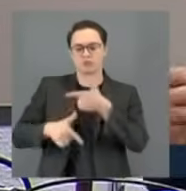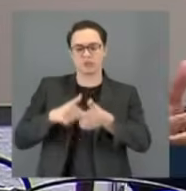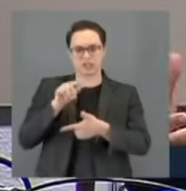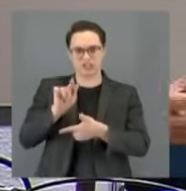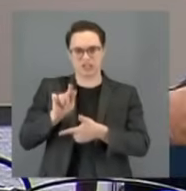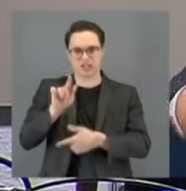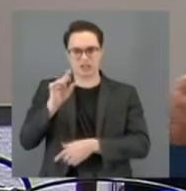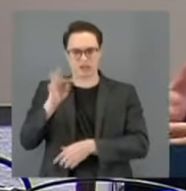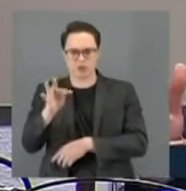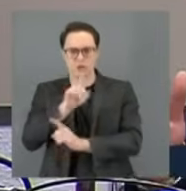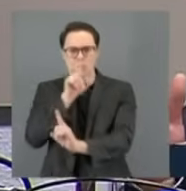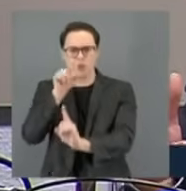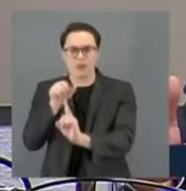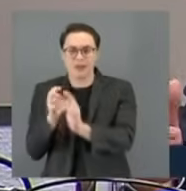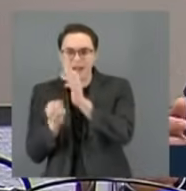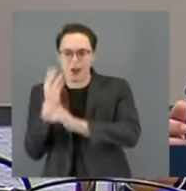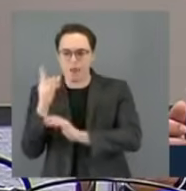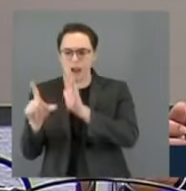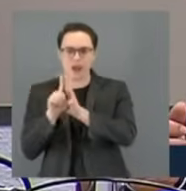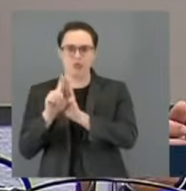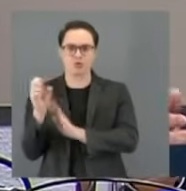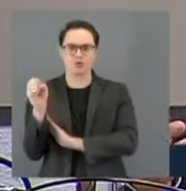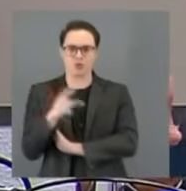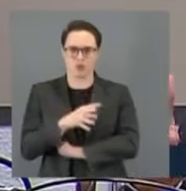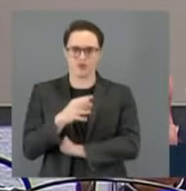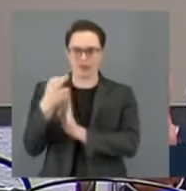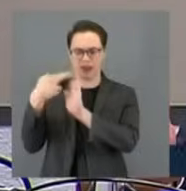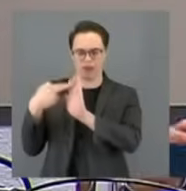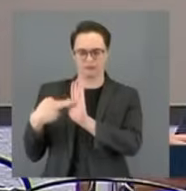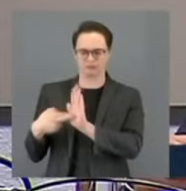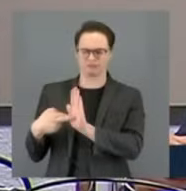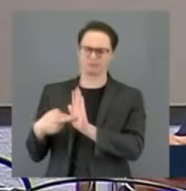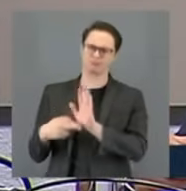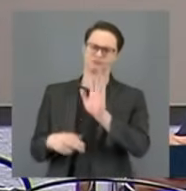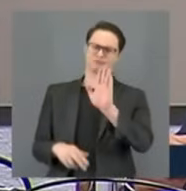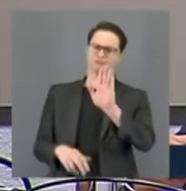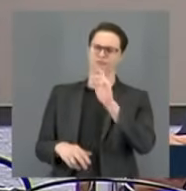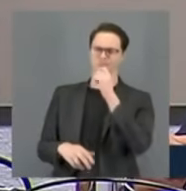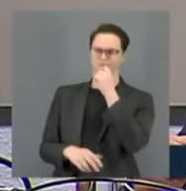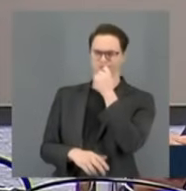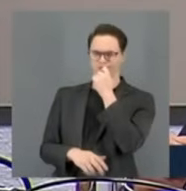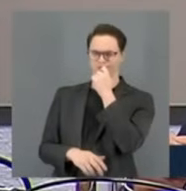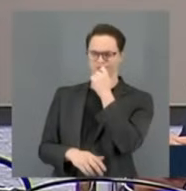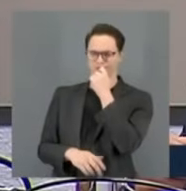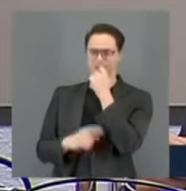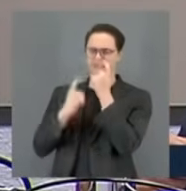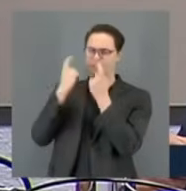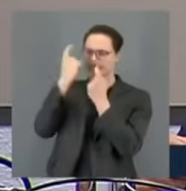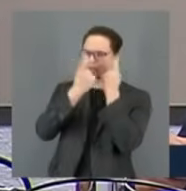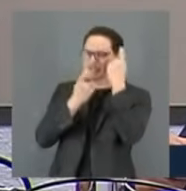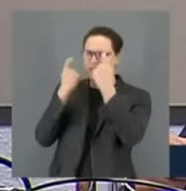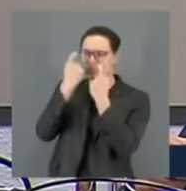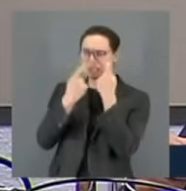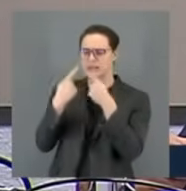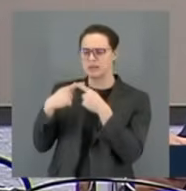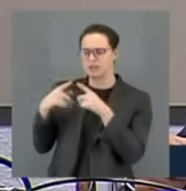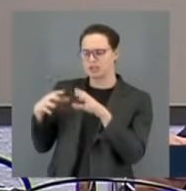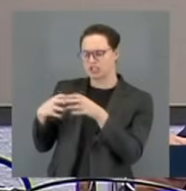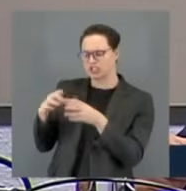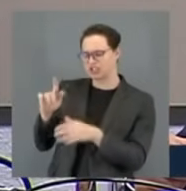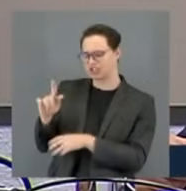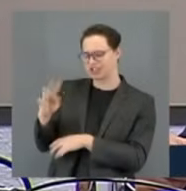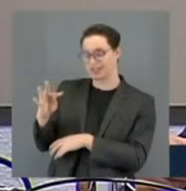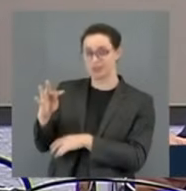o objetivo de criar uma nova lei do zero. Entretanto, isso causa preocupação, porque os grupos de trabalho